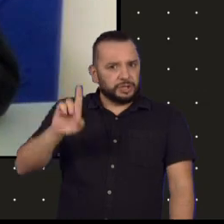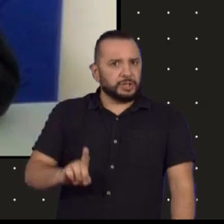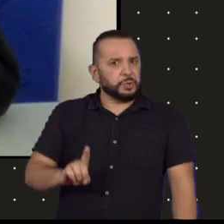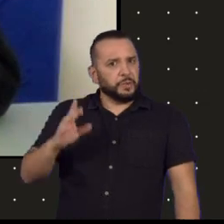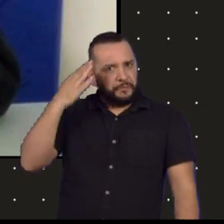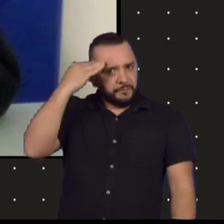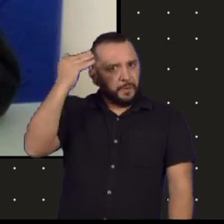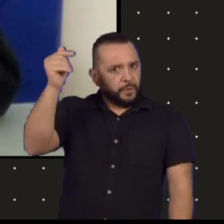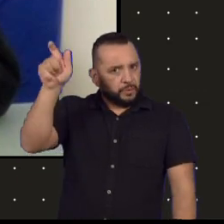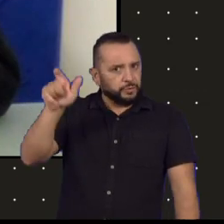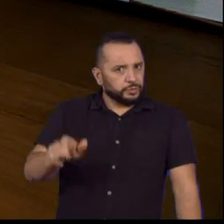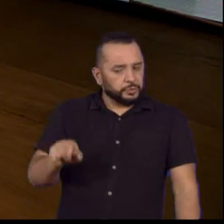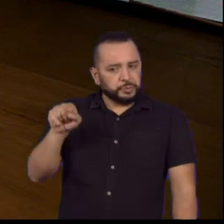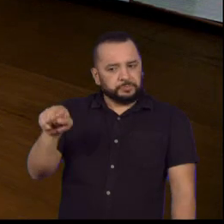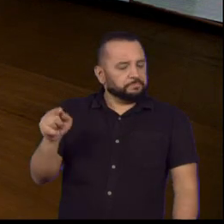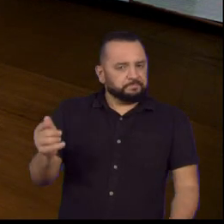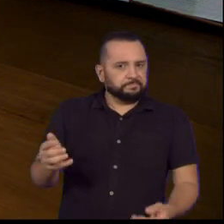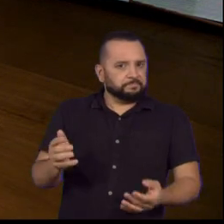espetacular porque...